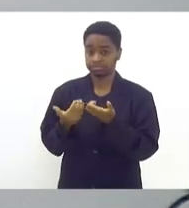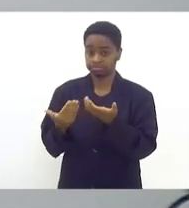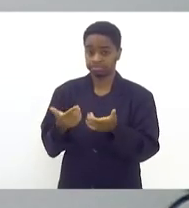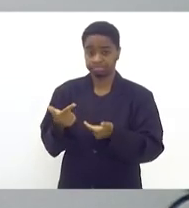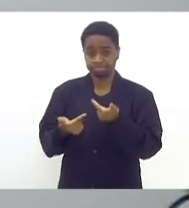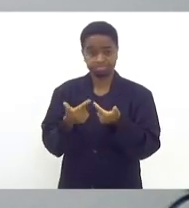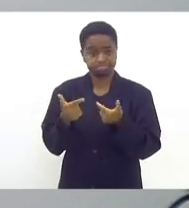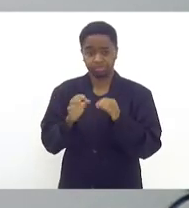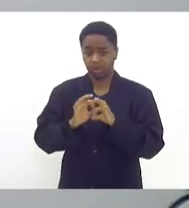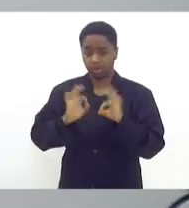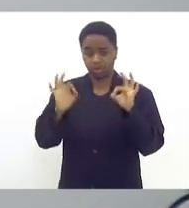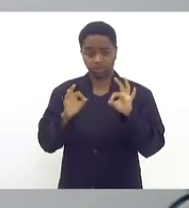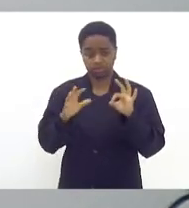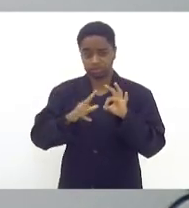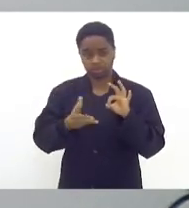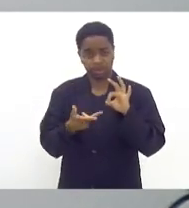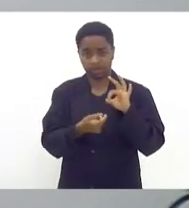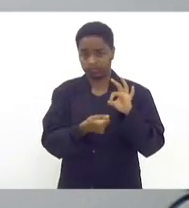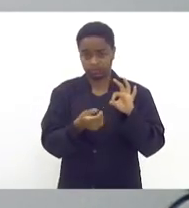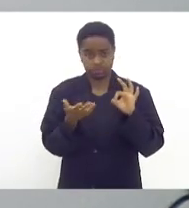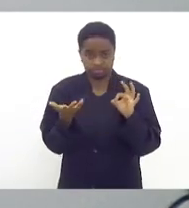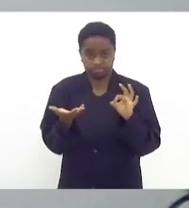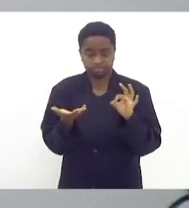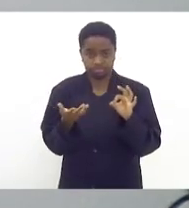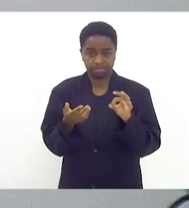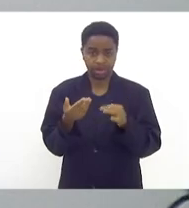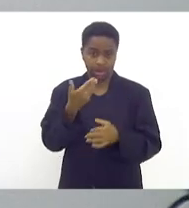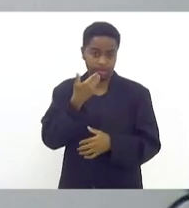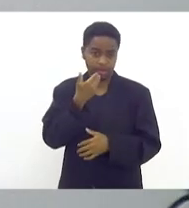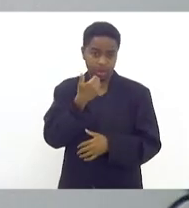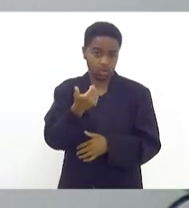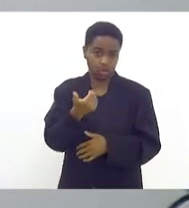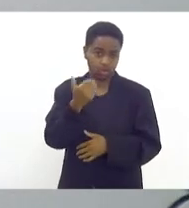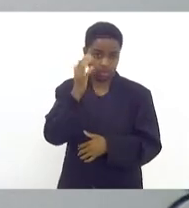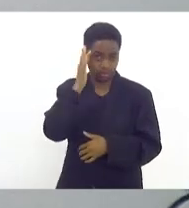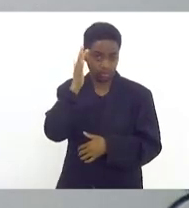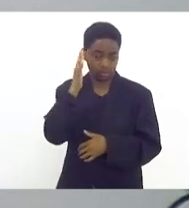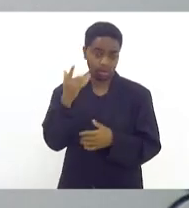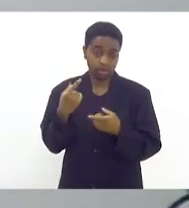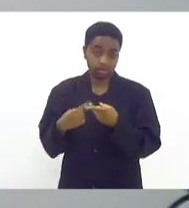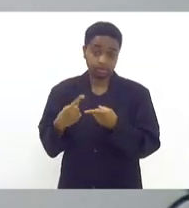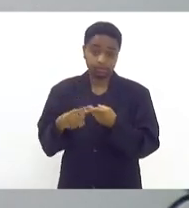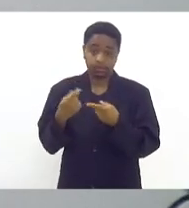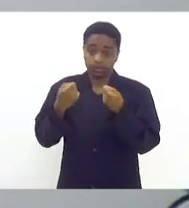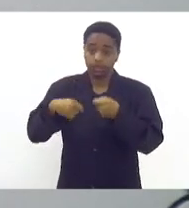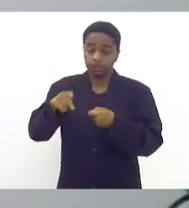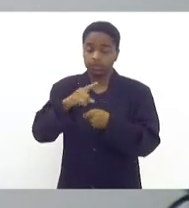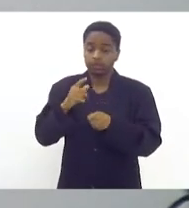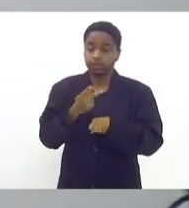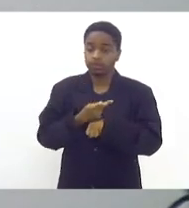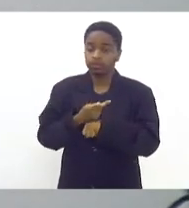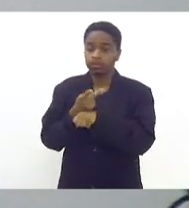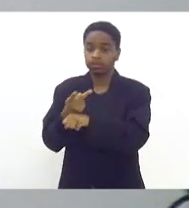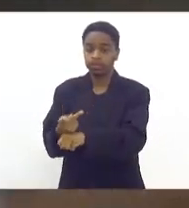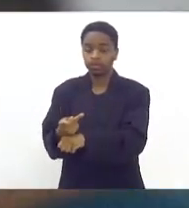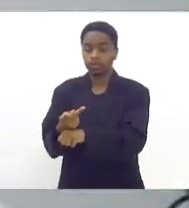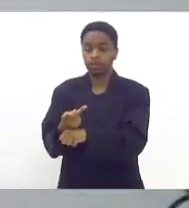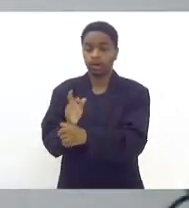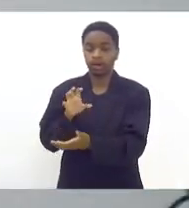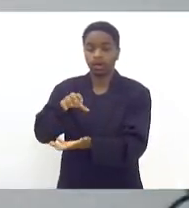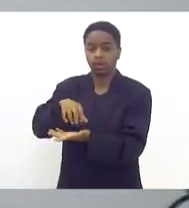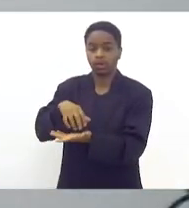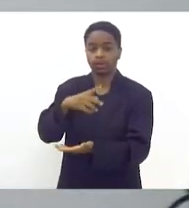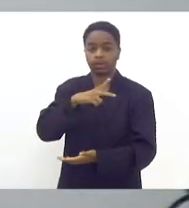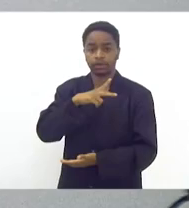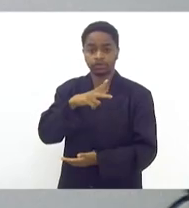maravilhoso não é is é melhor dos mundos não precisa você procurar uma entidade